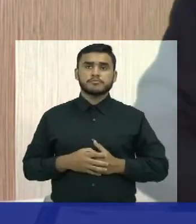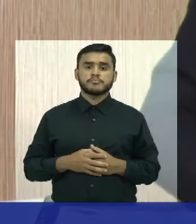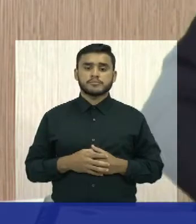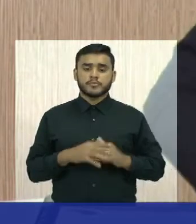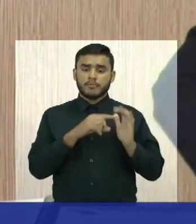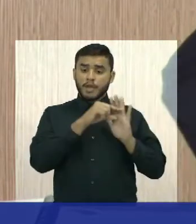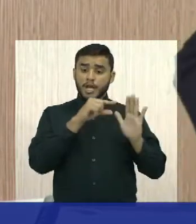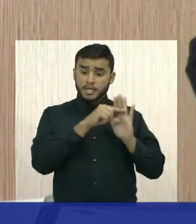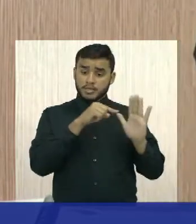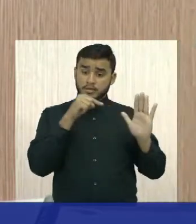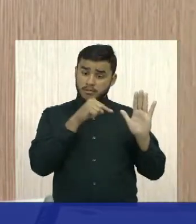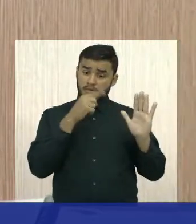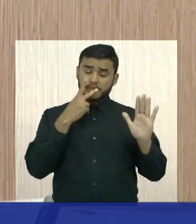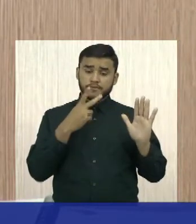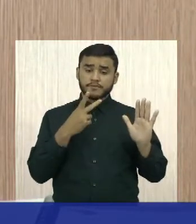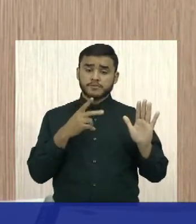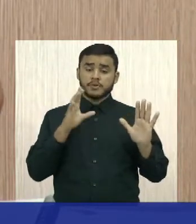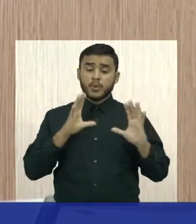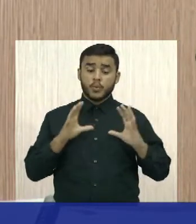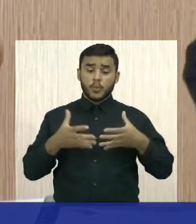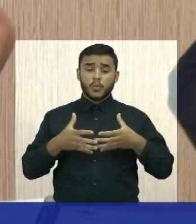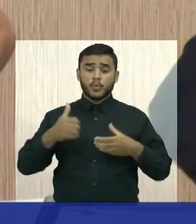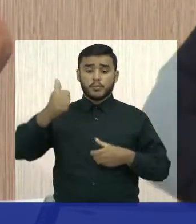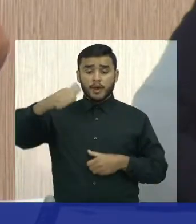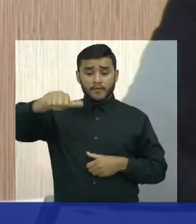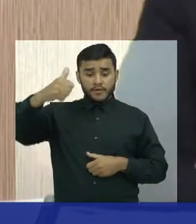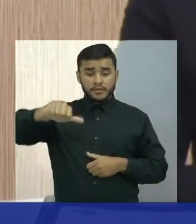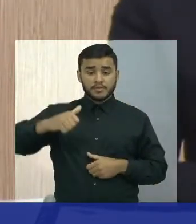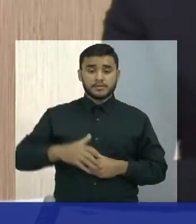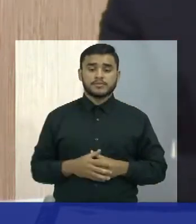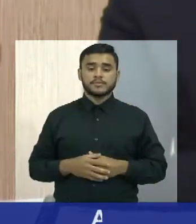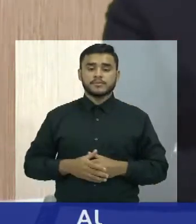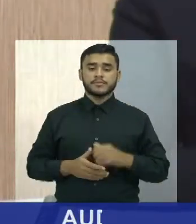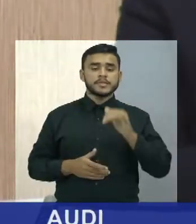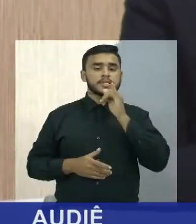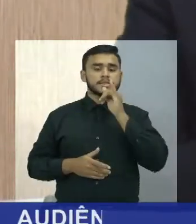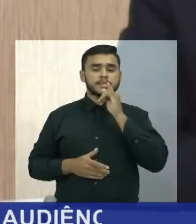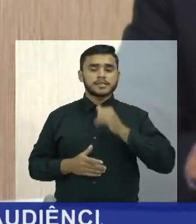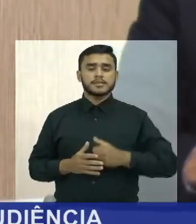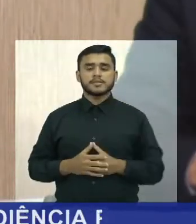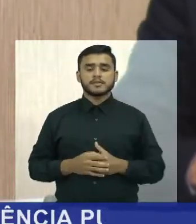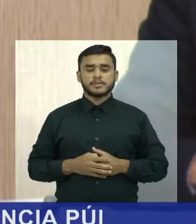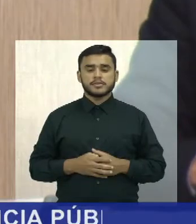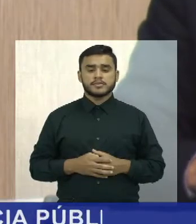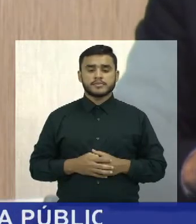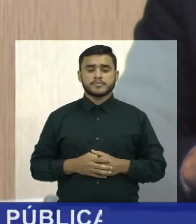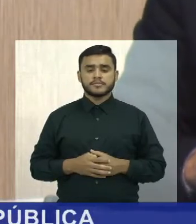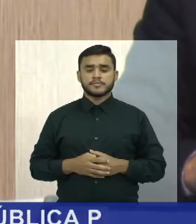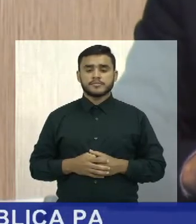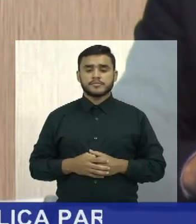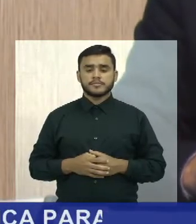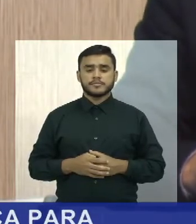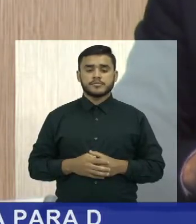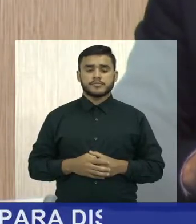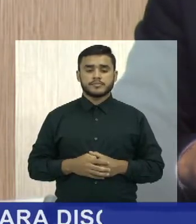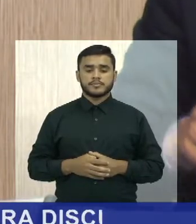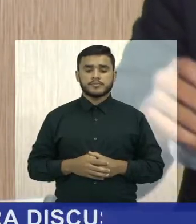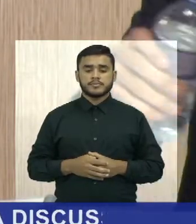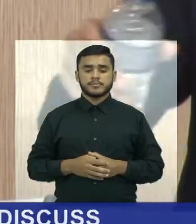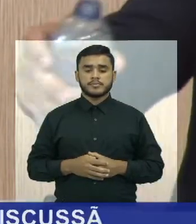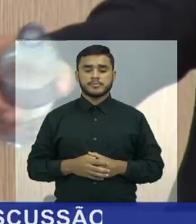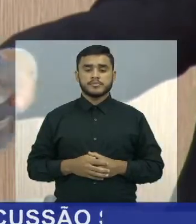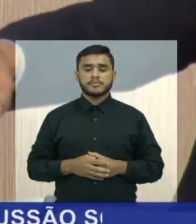próprio nome já diz, de avaliação. Por quê? Vou exemplificar. Hoje, eu sempre dou